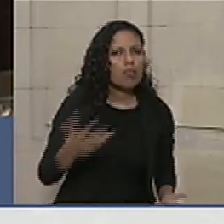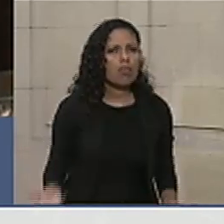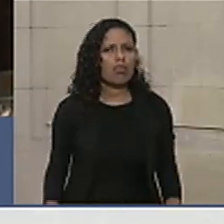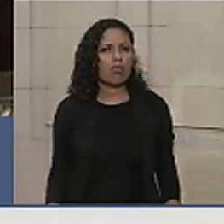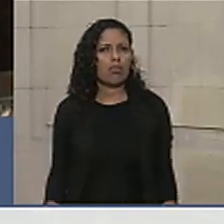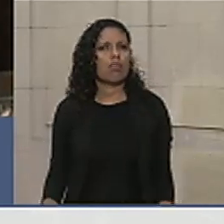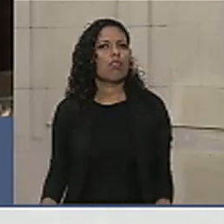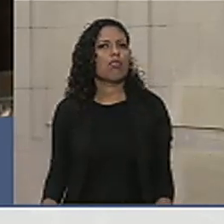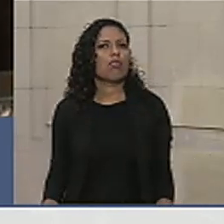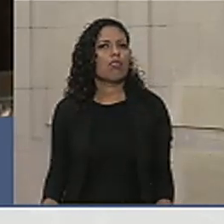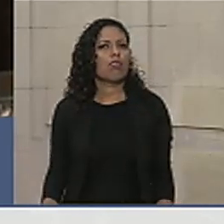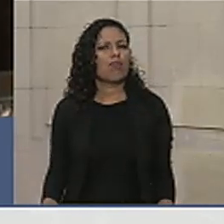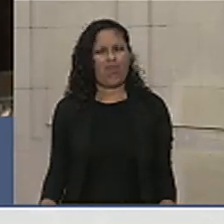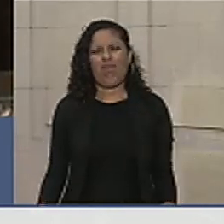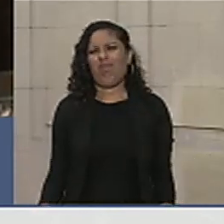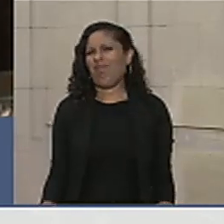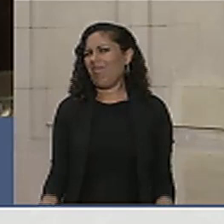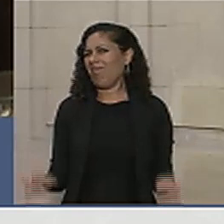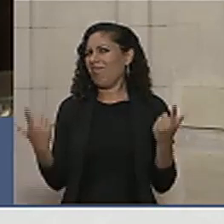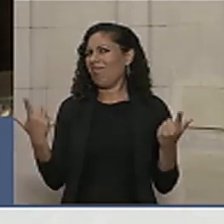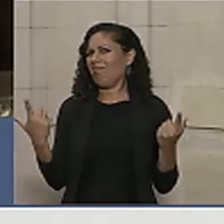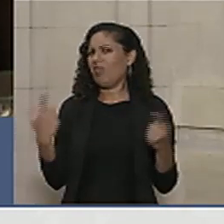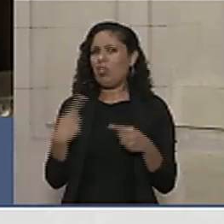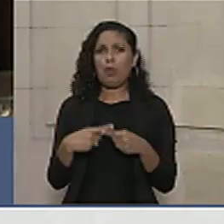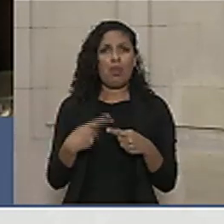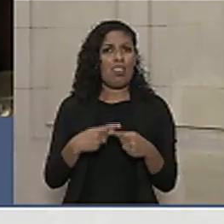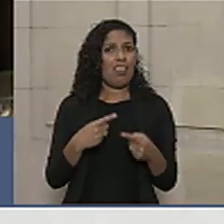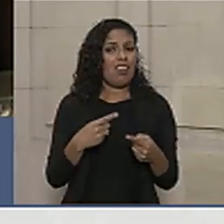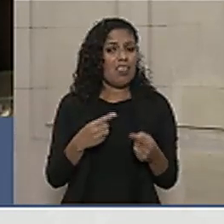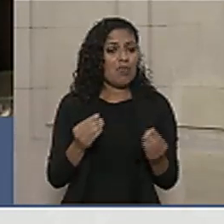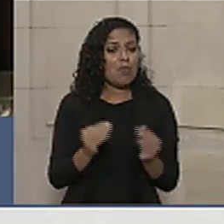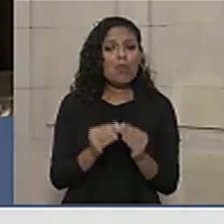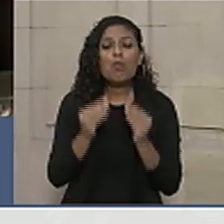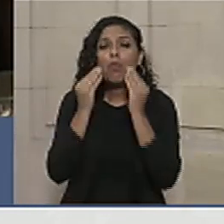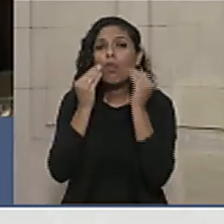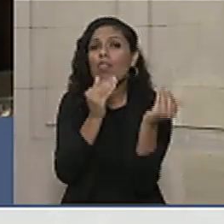no fundo, é ausência de decoro.